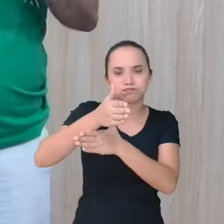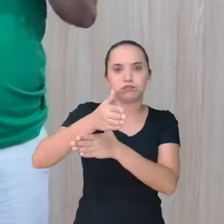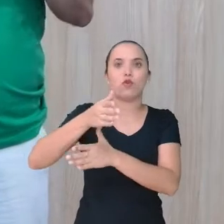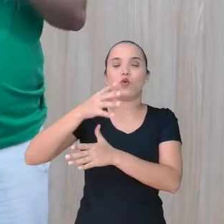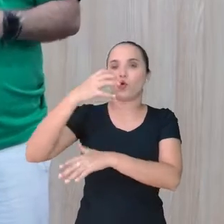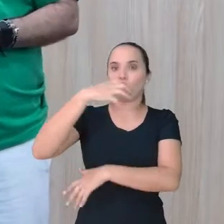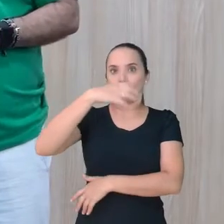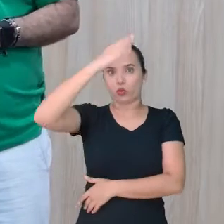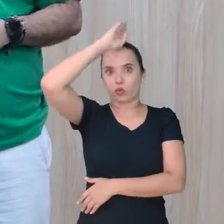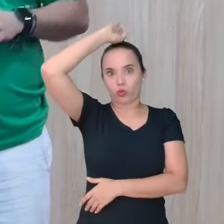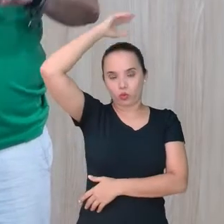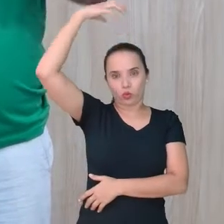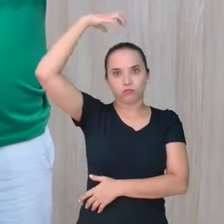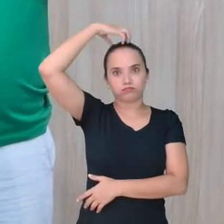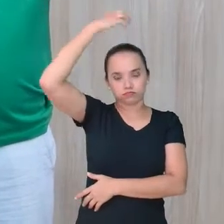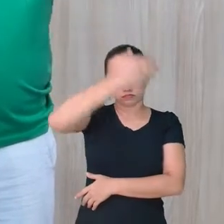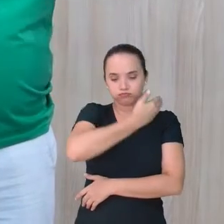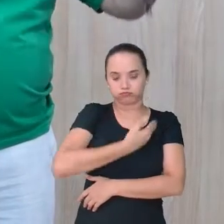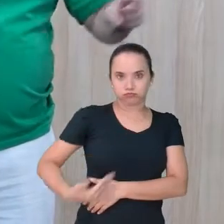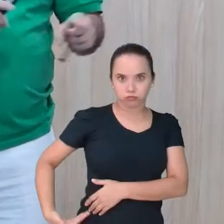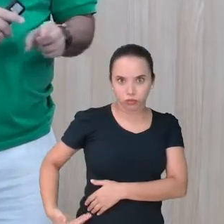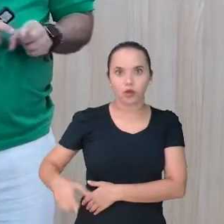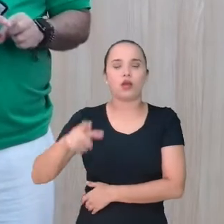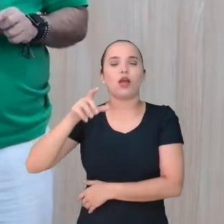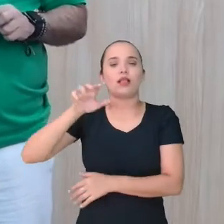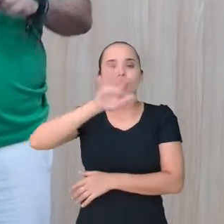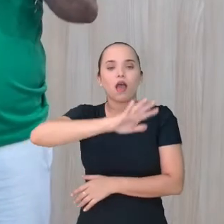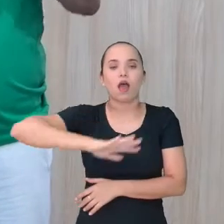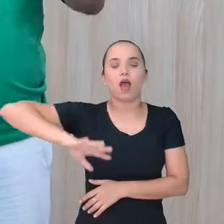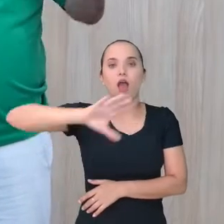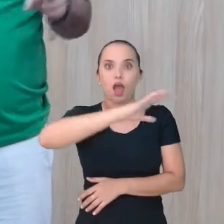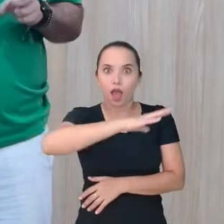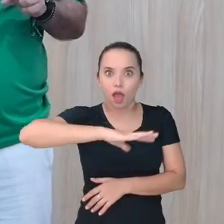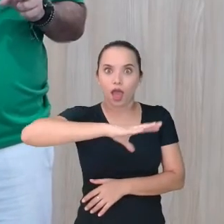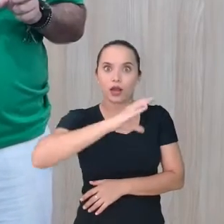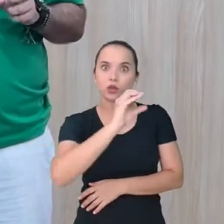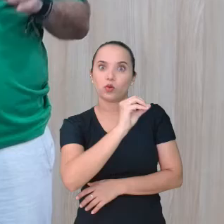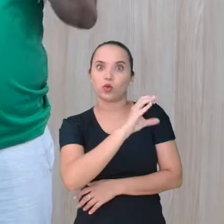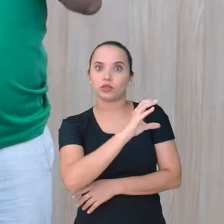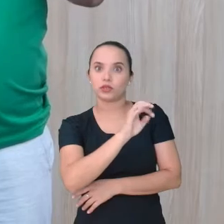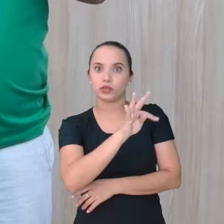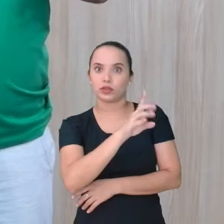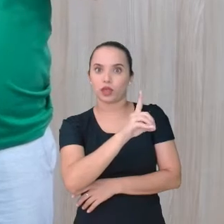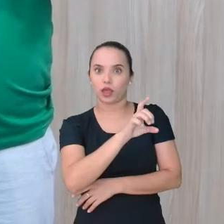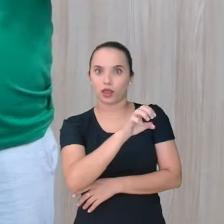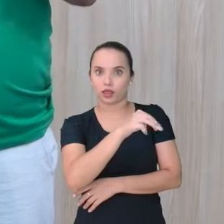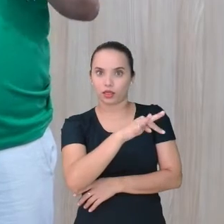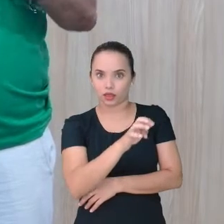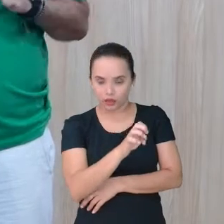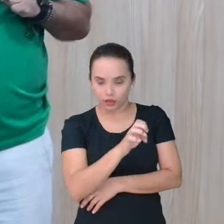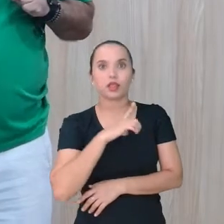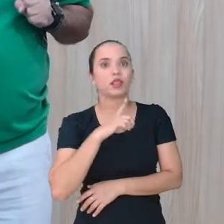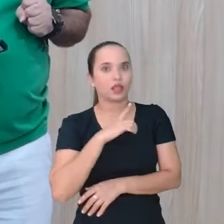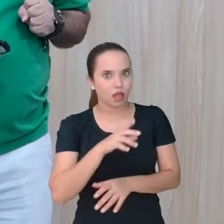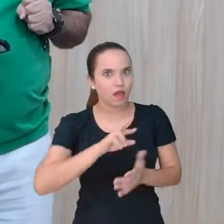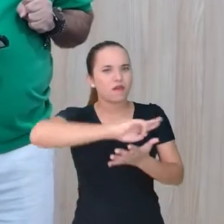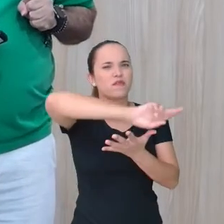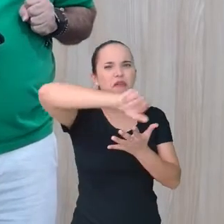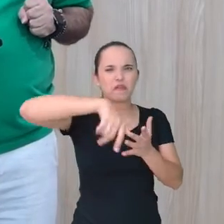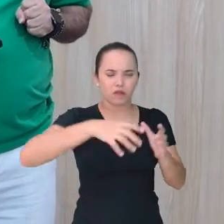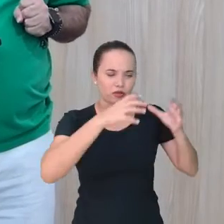do Ocidente, na região onde existia ali o Império Romano do Ocidente, foram formados vários